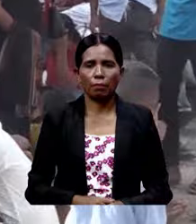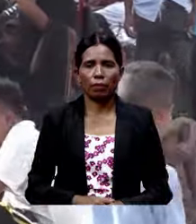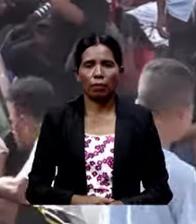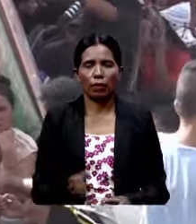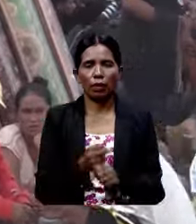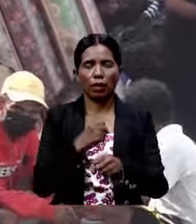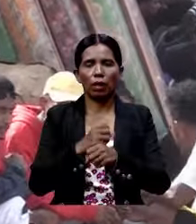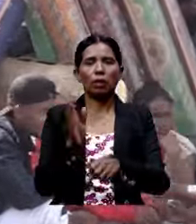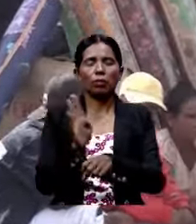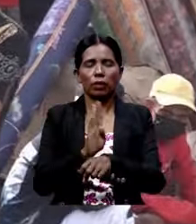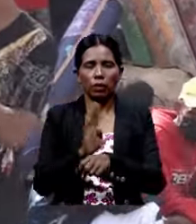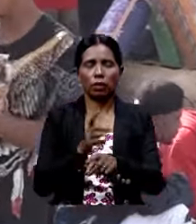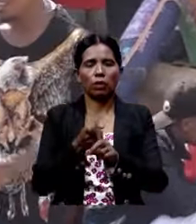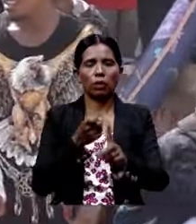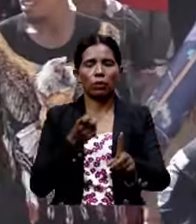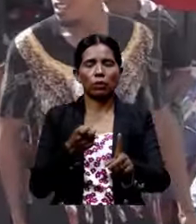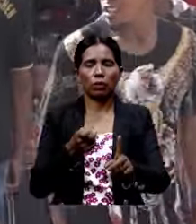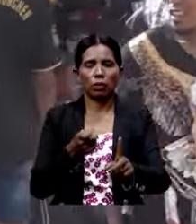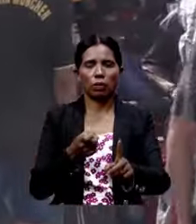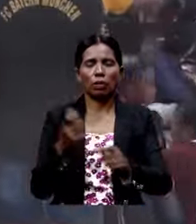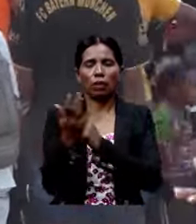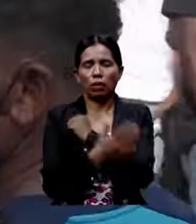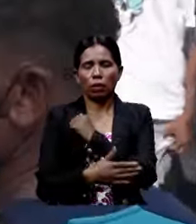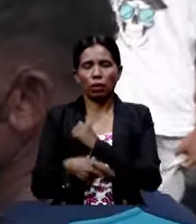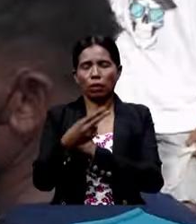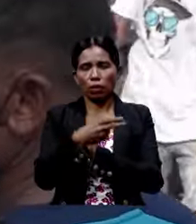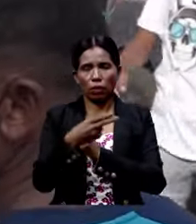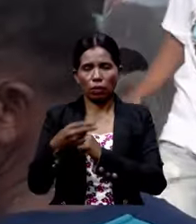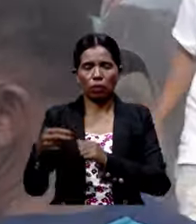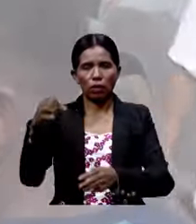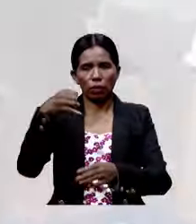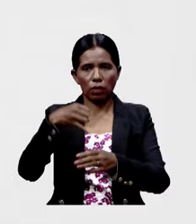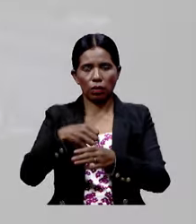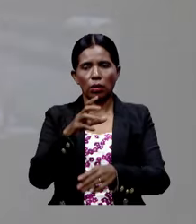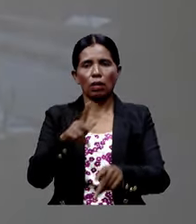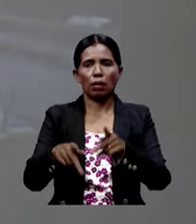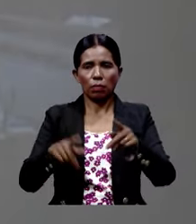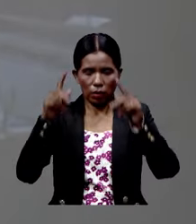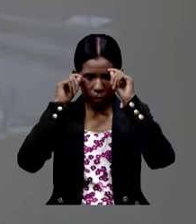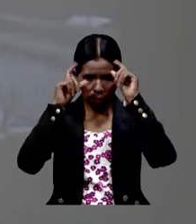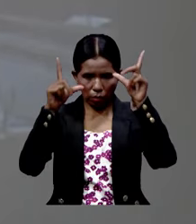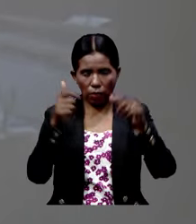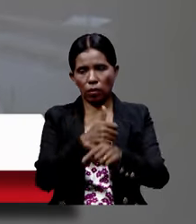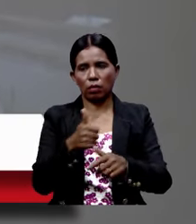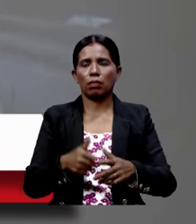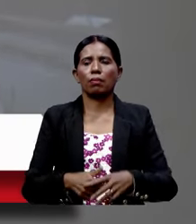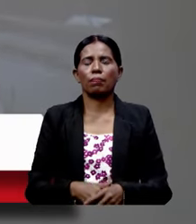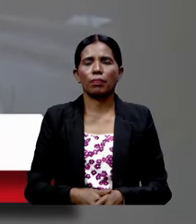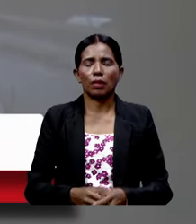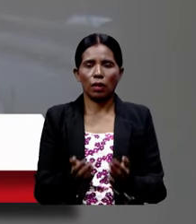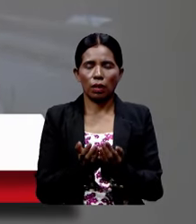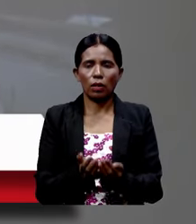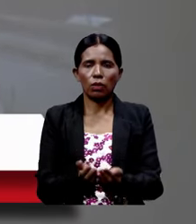halo negócio ne maioria Rusi nação Indonésia, inclui most tripulante Timor Ambalu. Iha ro